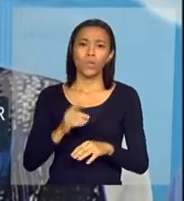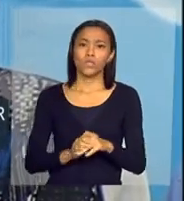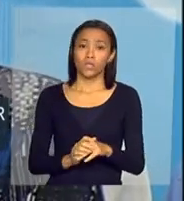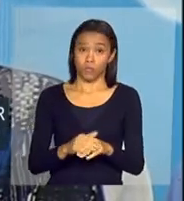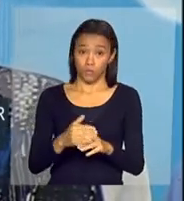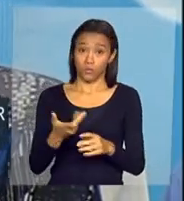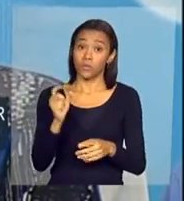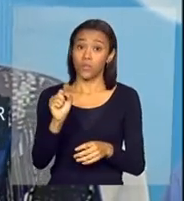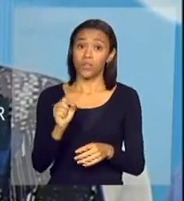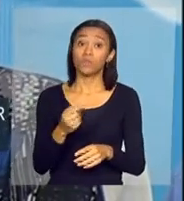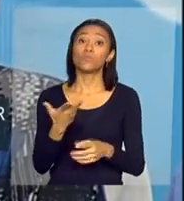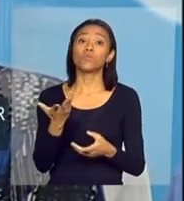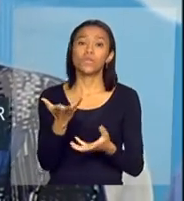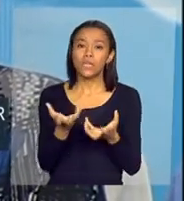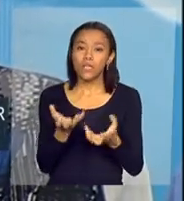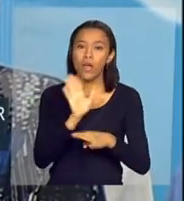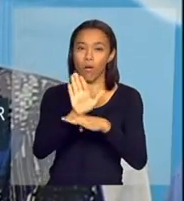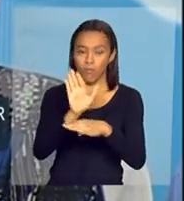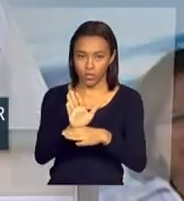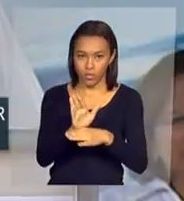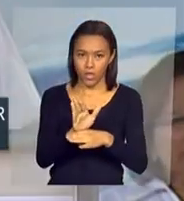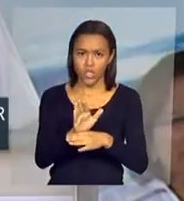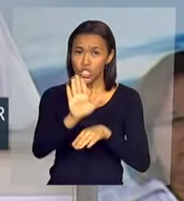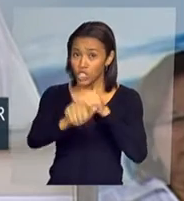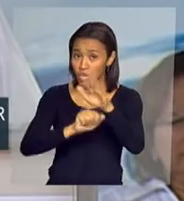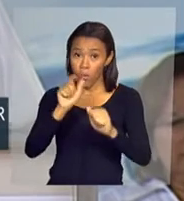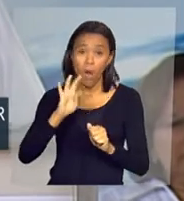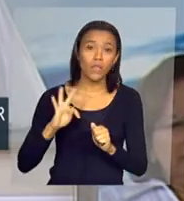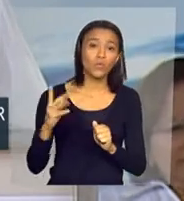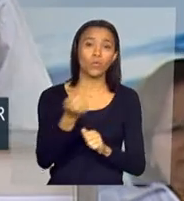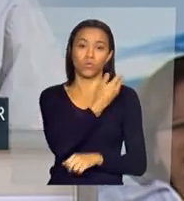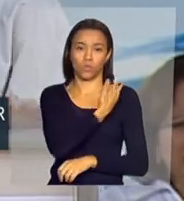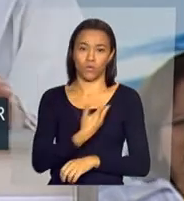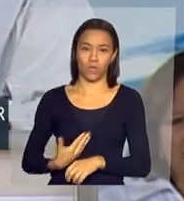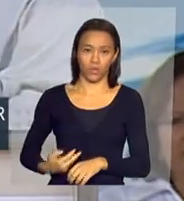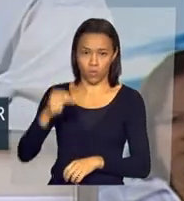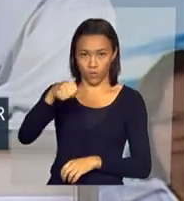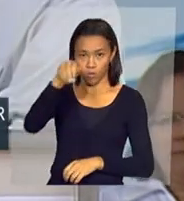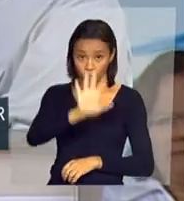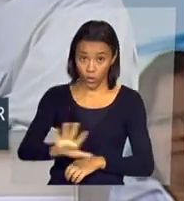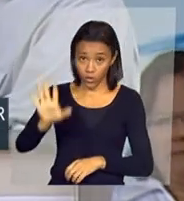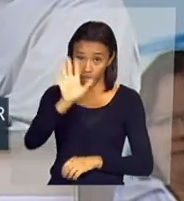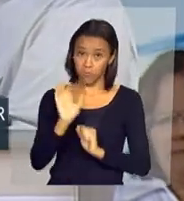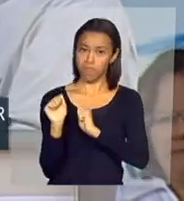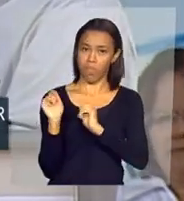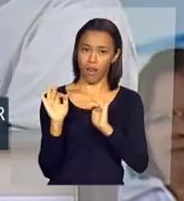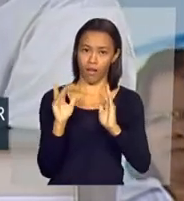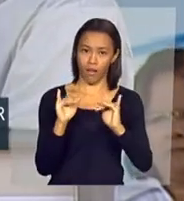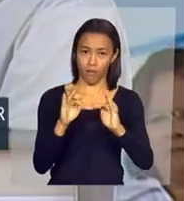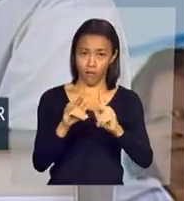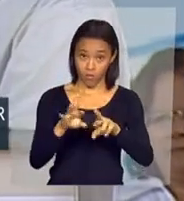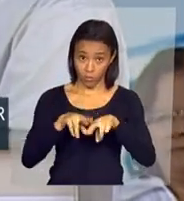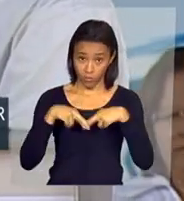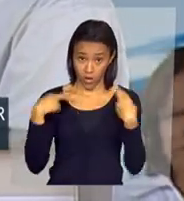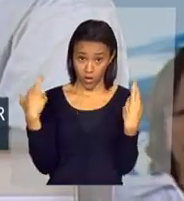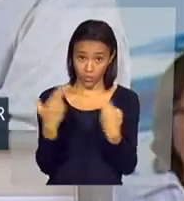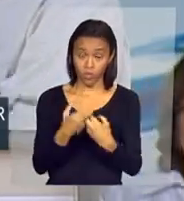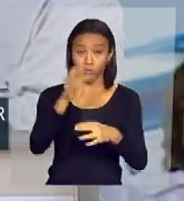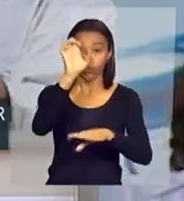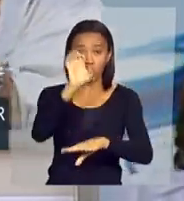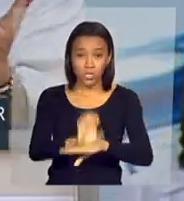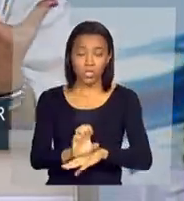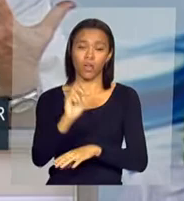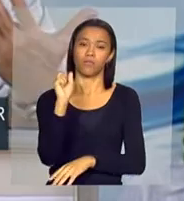dos estados. Convocou a todos nós e fomos a uma reunião no estado do Sergipe.